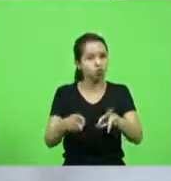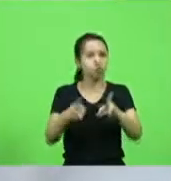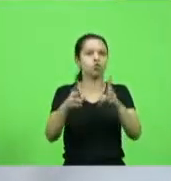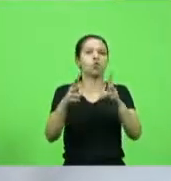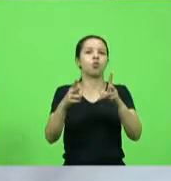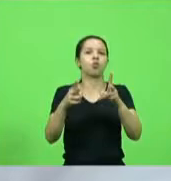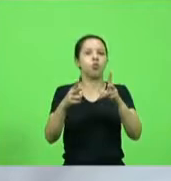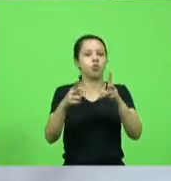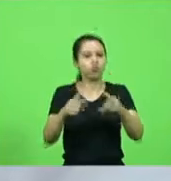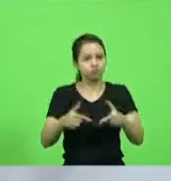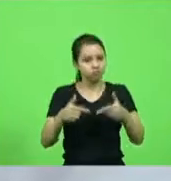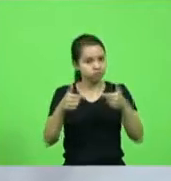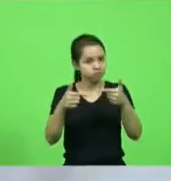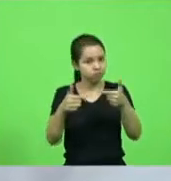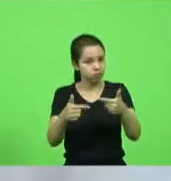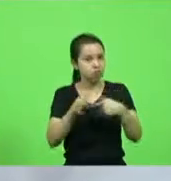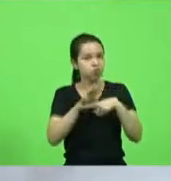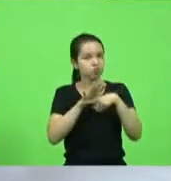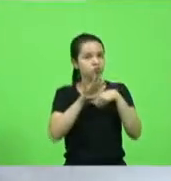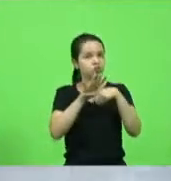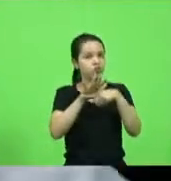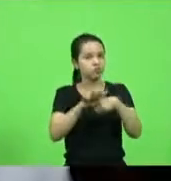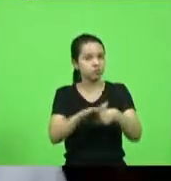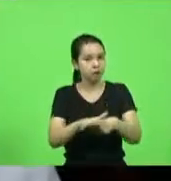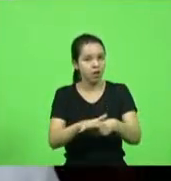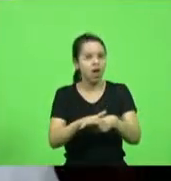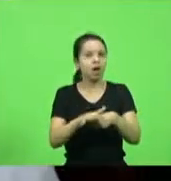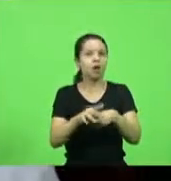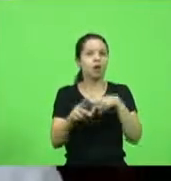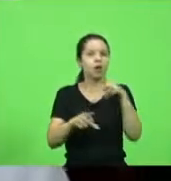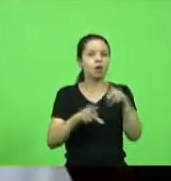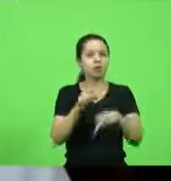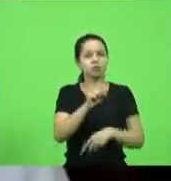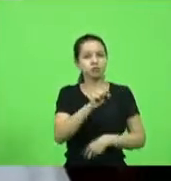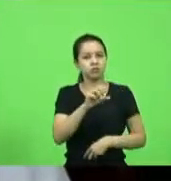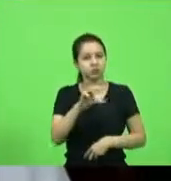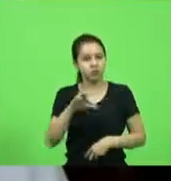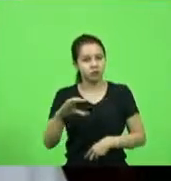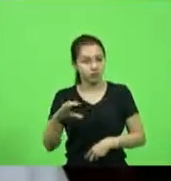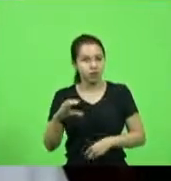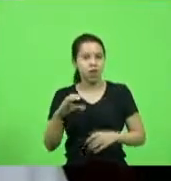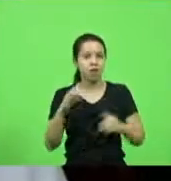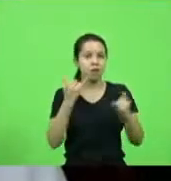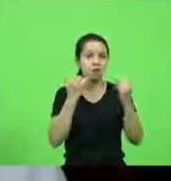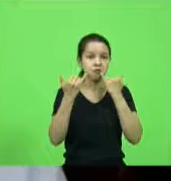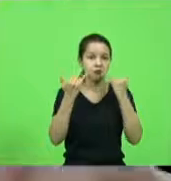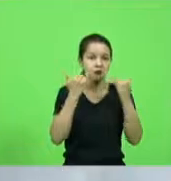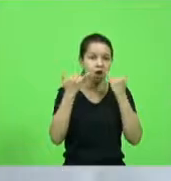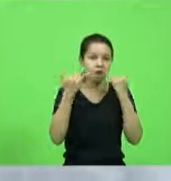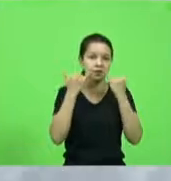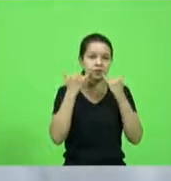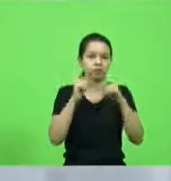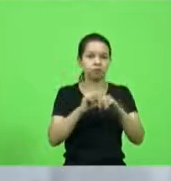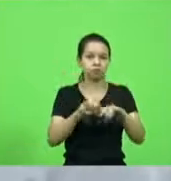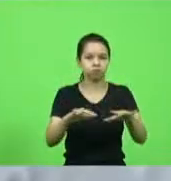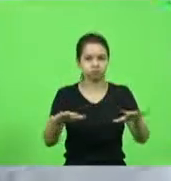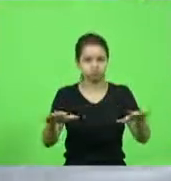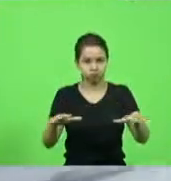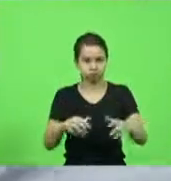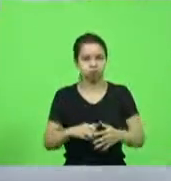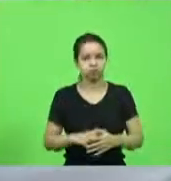catarinenses, mais aqui de nossa região, esse tipo de informação. Na hora